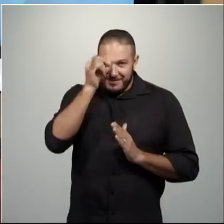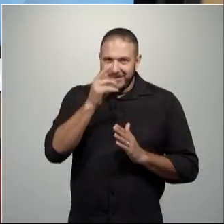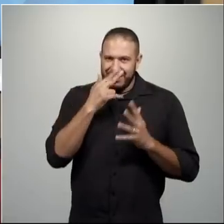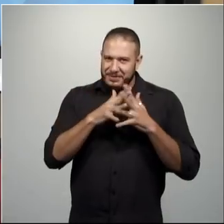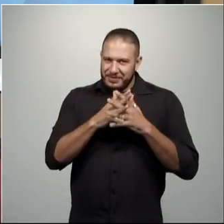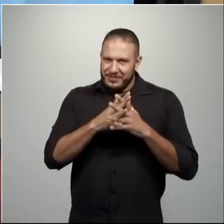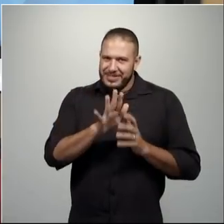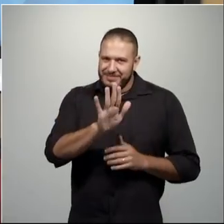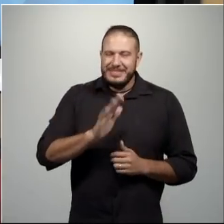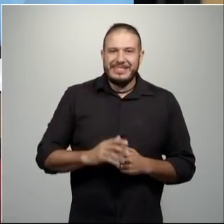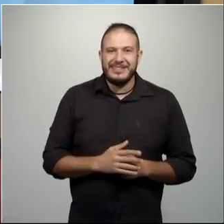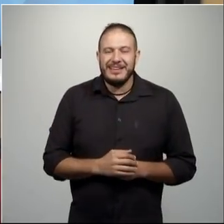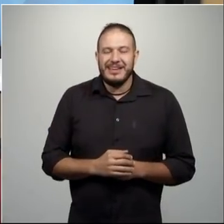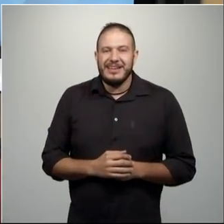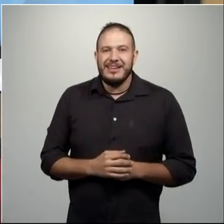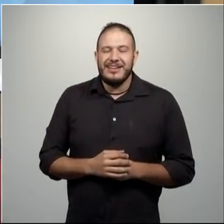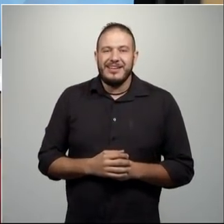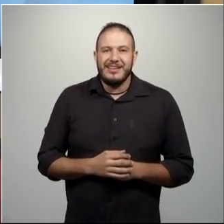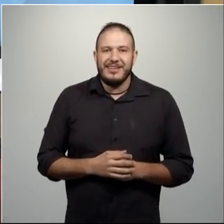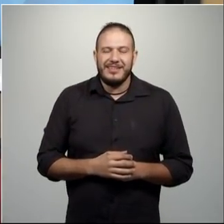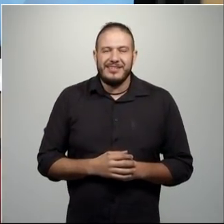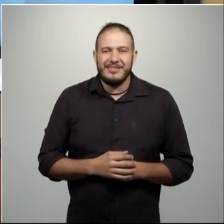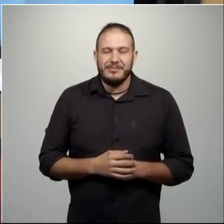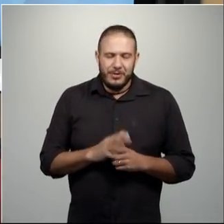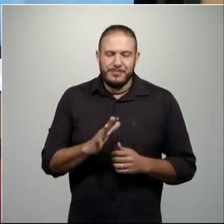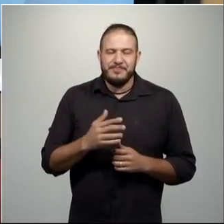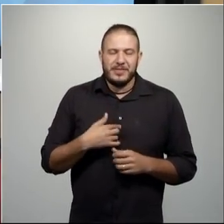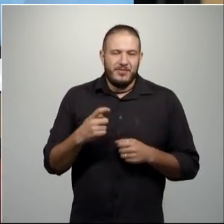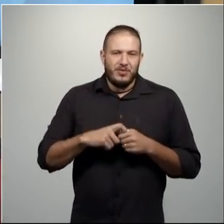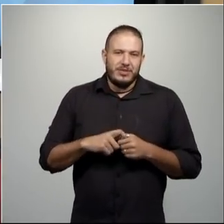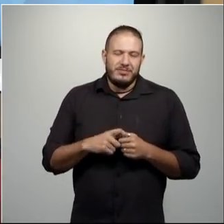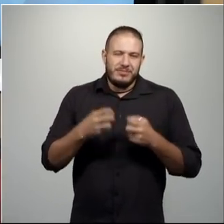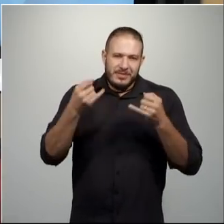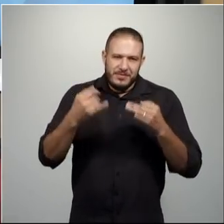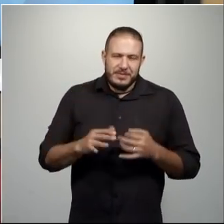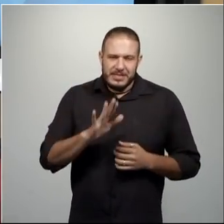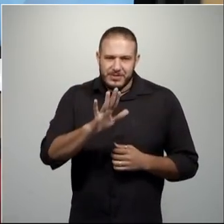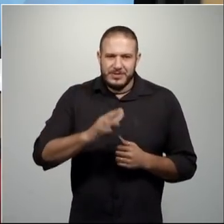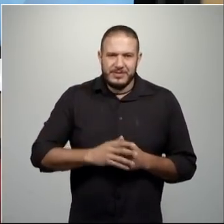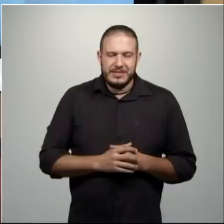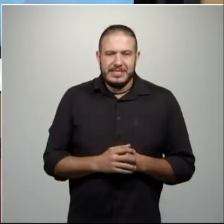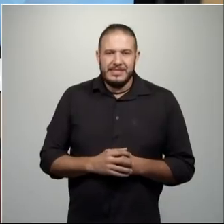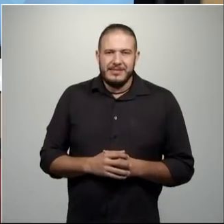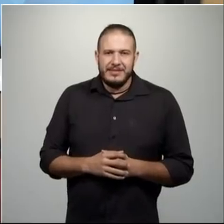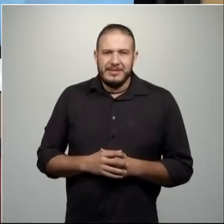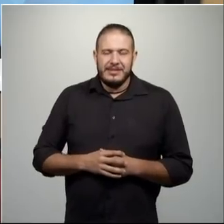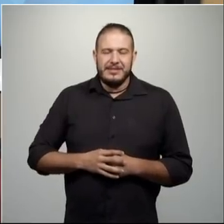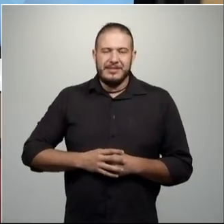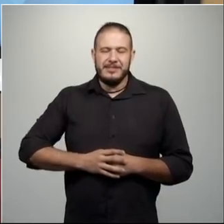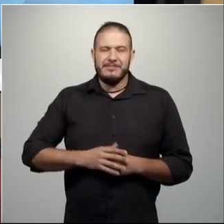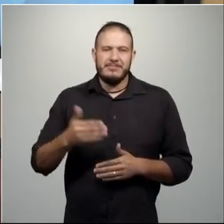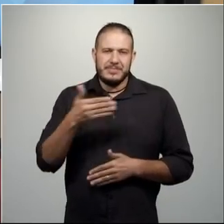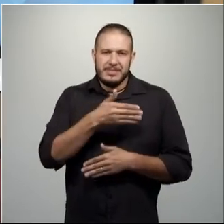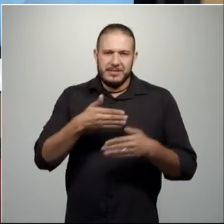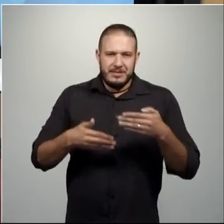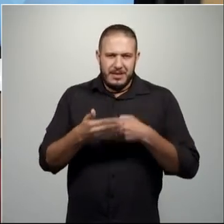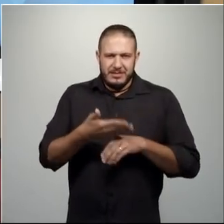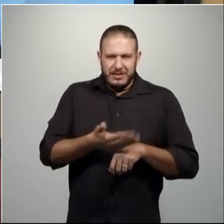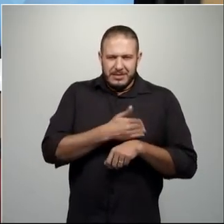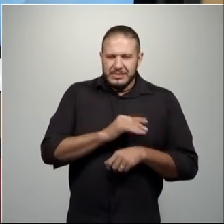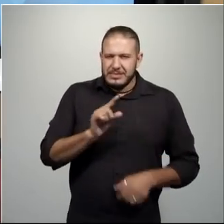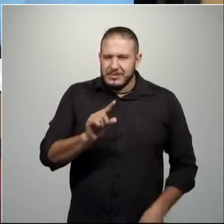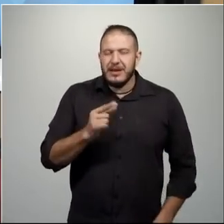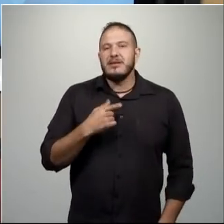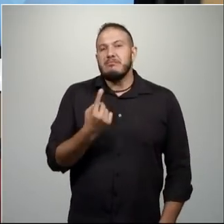slide estava dizendo então voltando até o slide anterior a